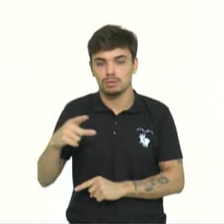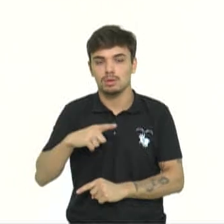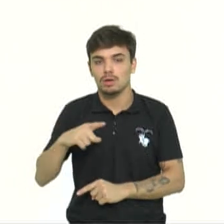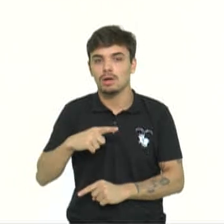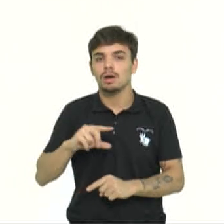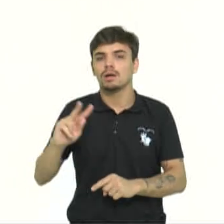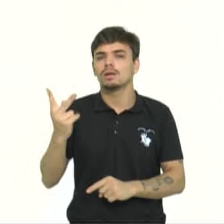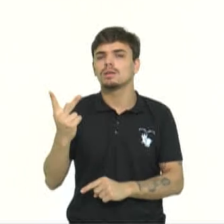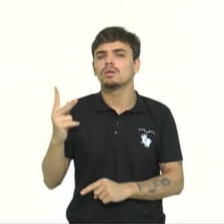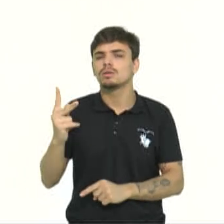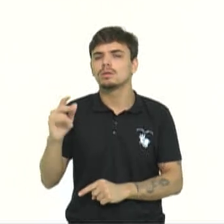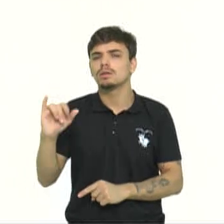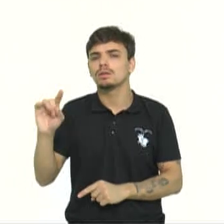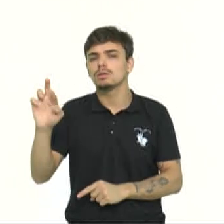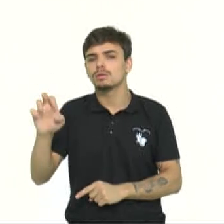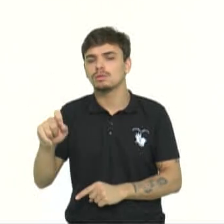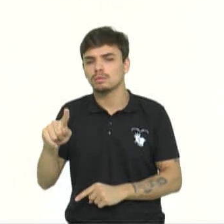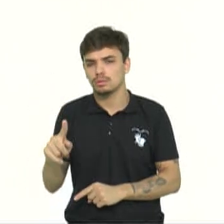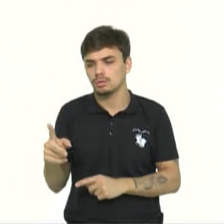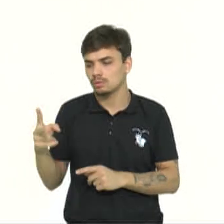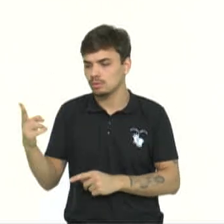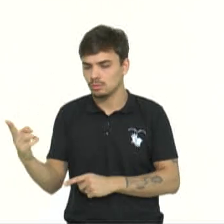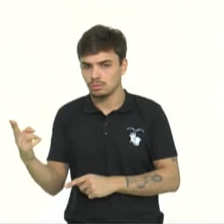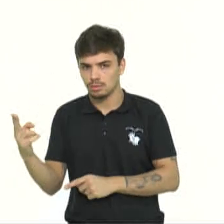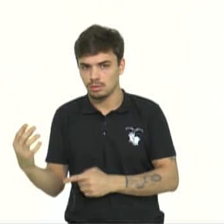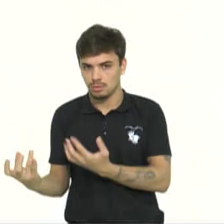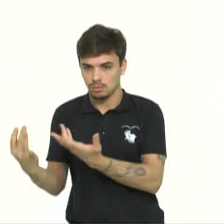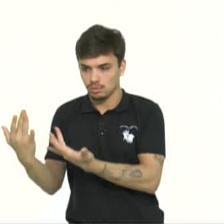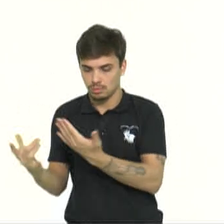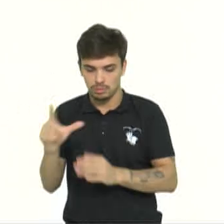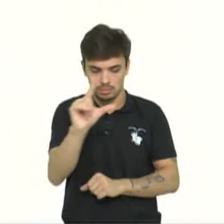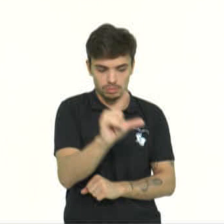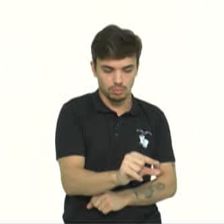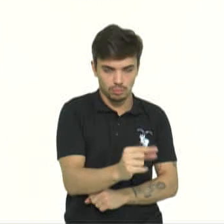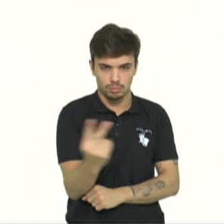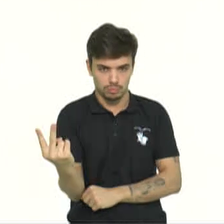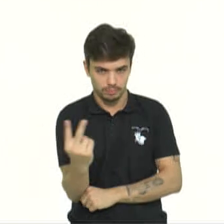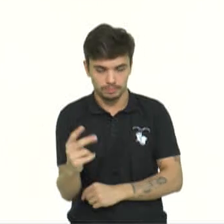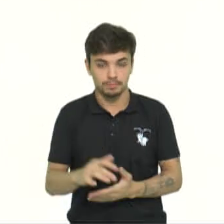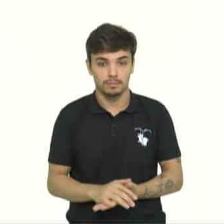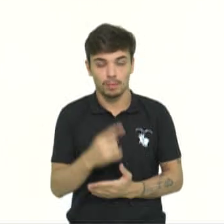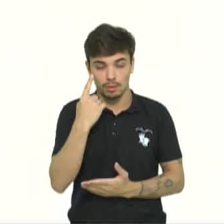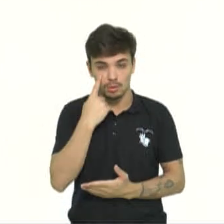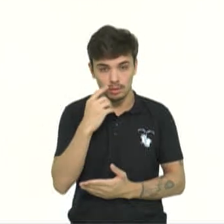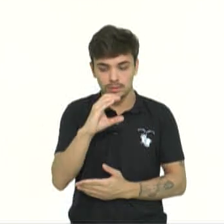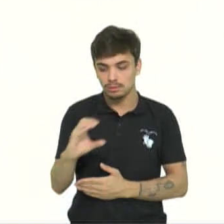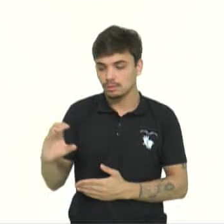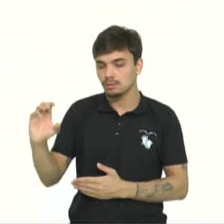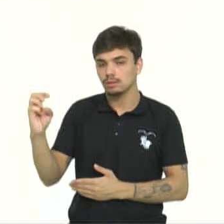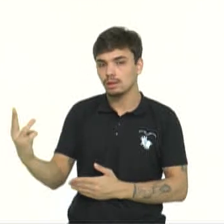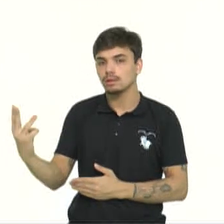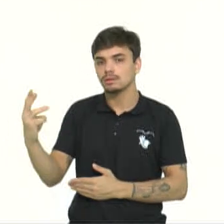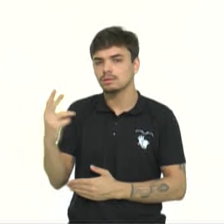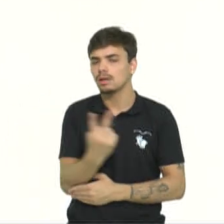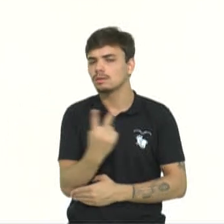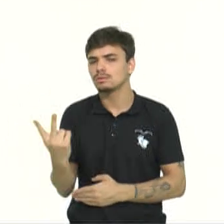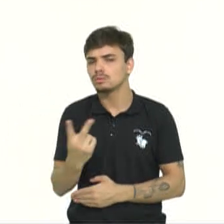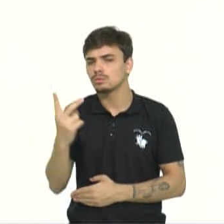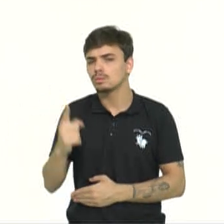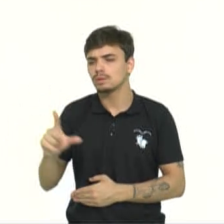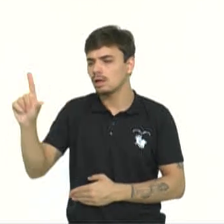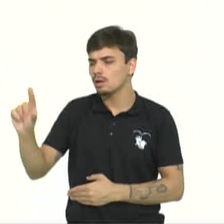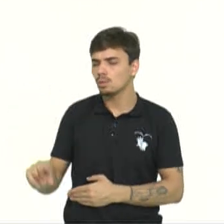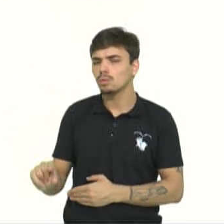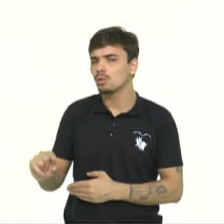na primeira como redutor e na segunda como oxidante. 3. Nas duas equações, o peróxido de hidrogênio é o redutor.